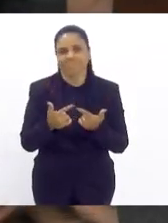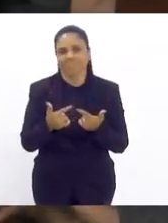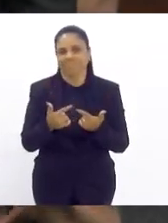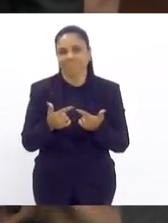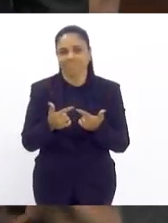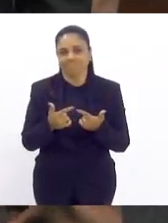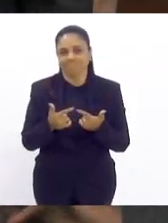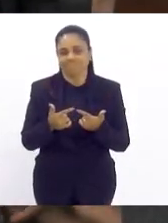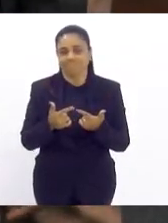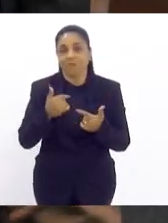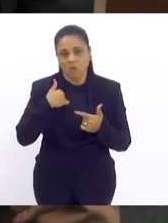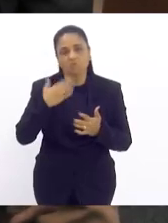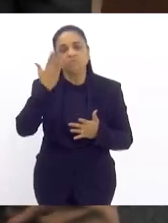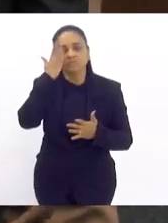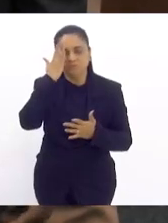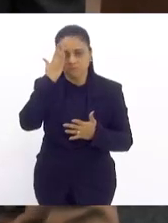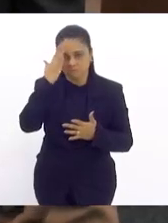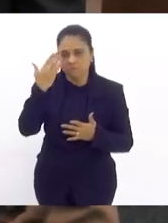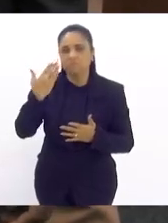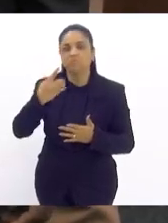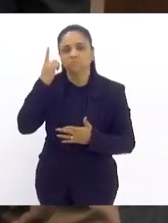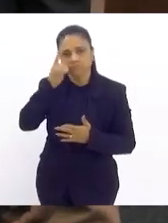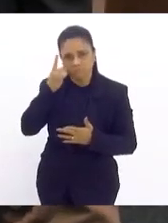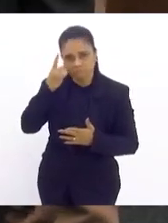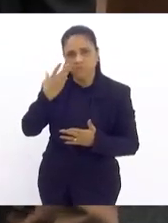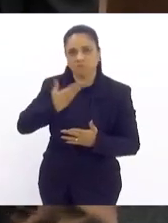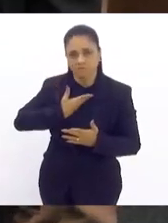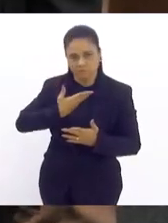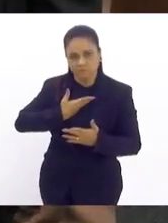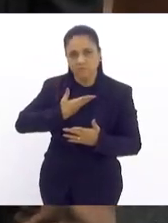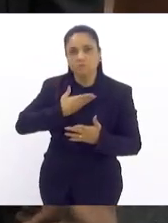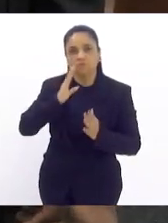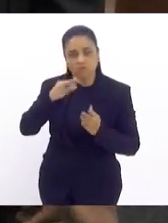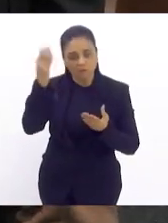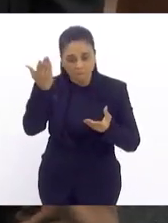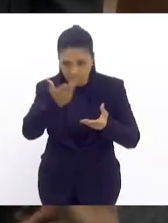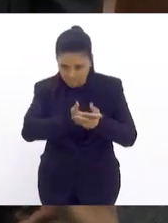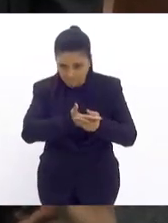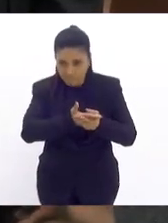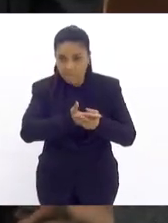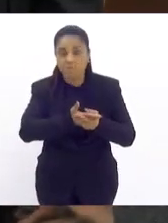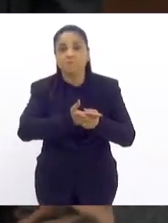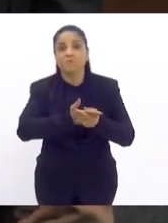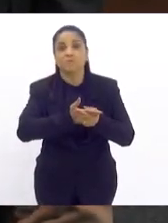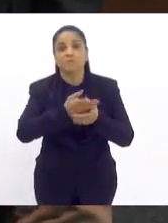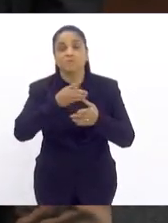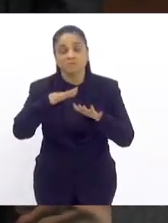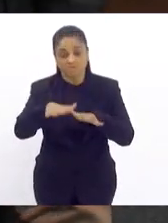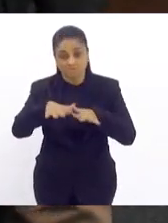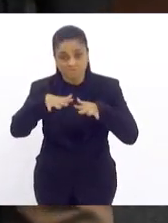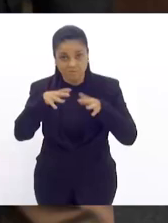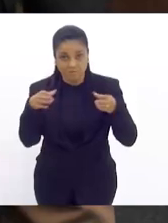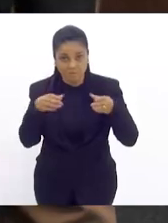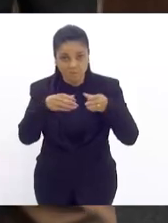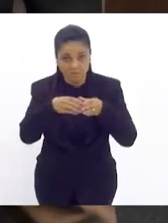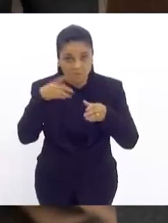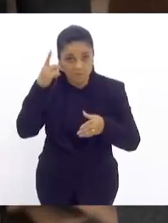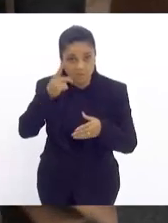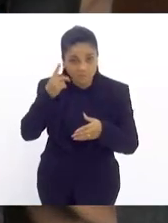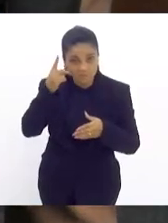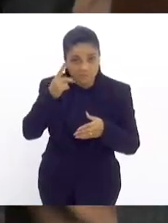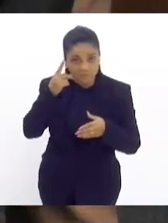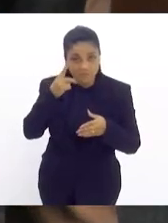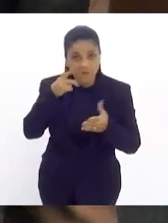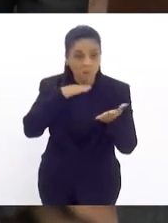sei de colegas inclusive da minha bancada que protocolaram frentes parlamentares que até agora não foram